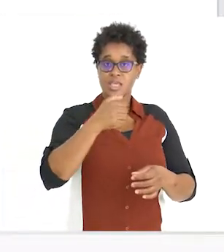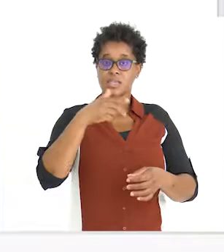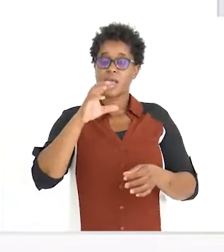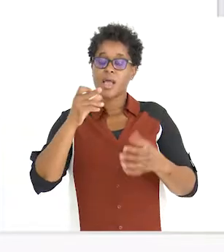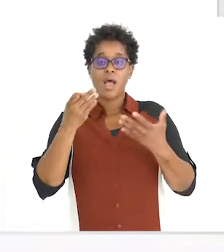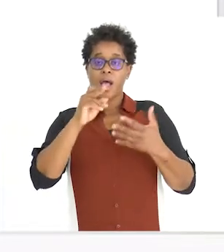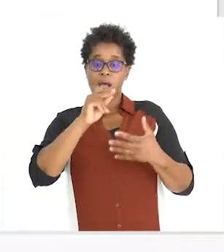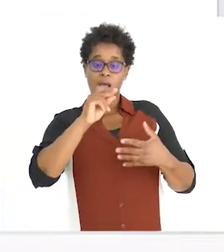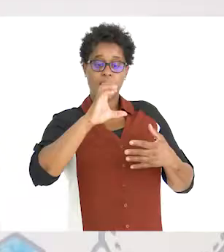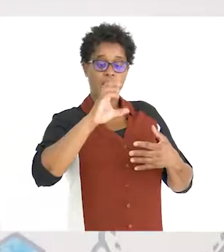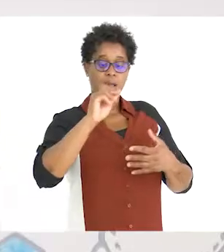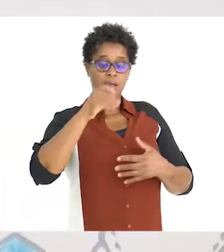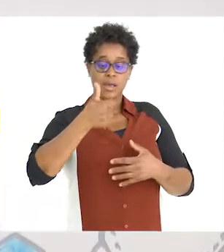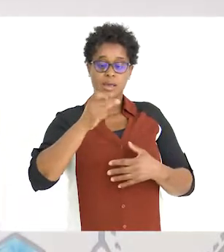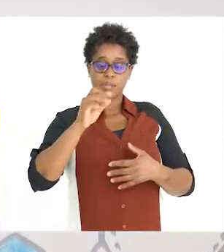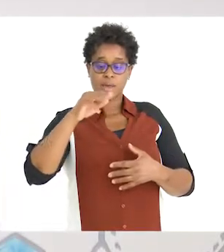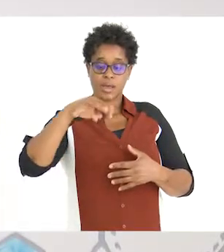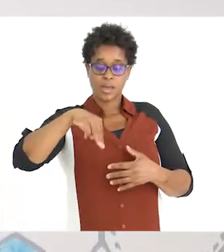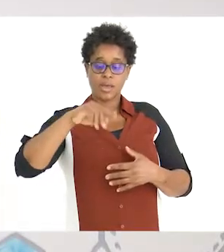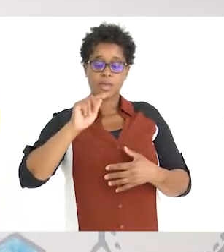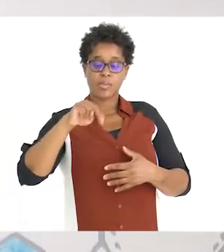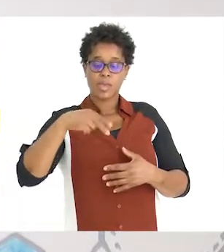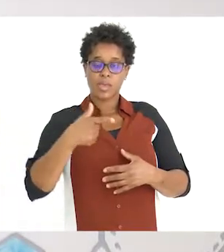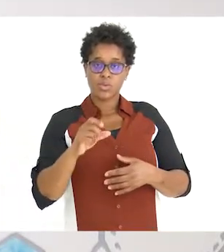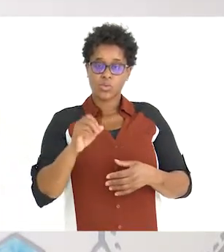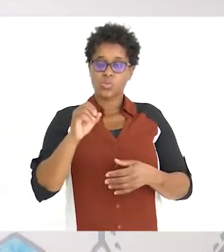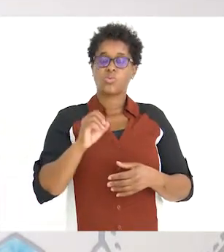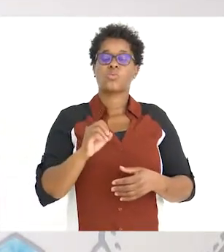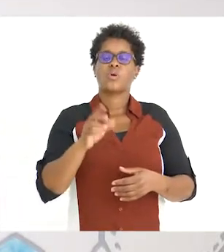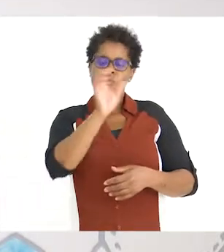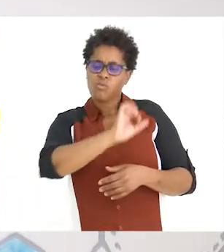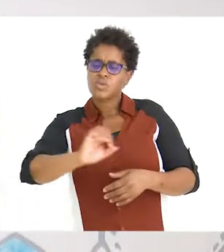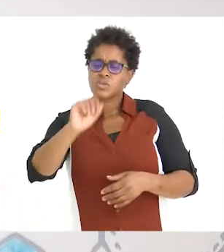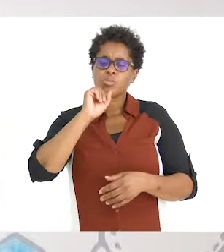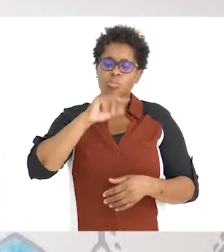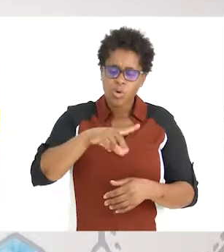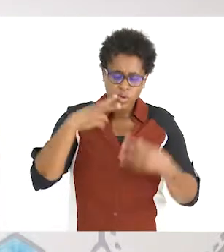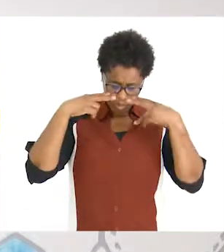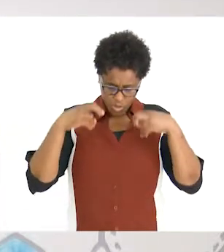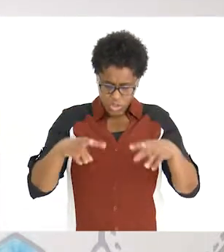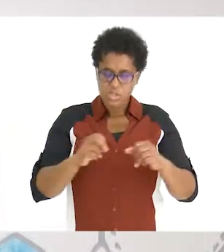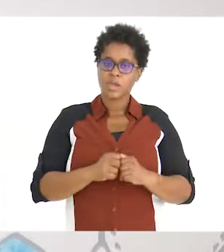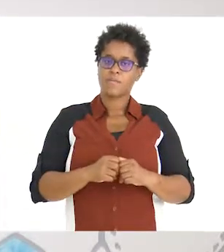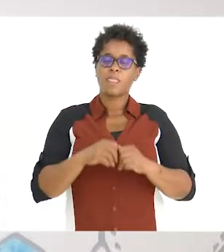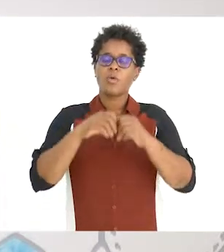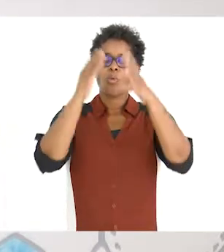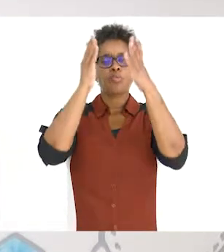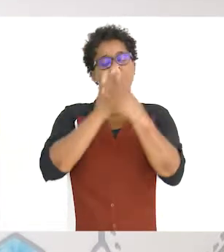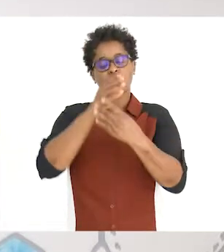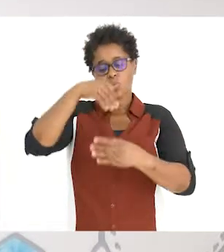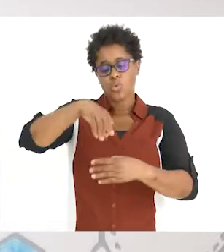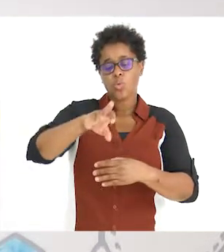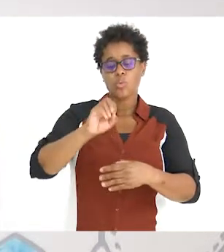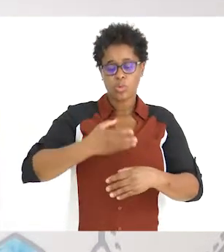acabamento. Vocês podem consultar, pesquisar um processo produtivo